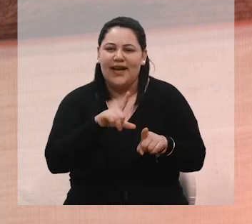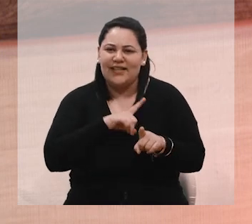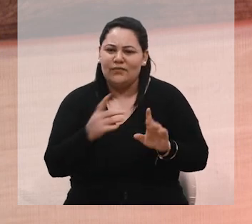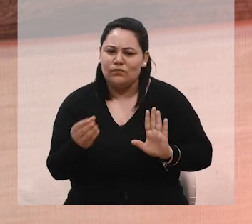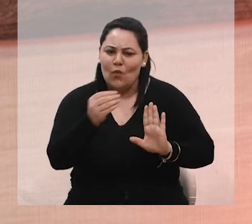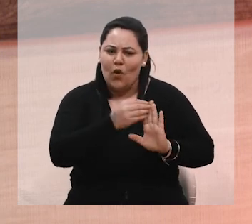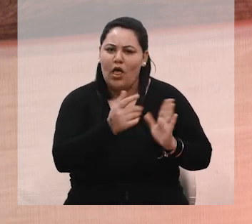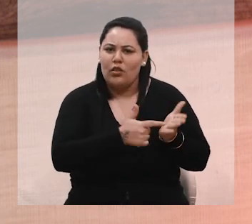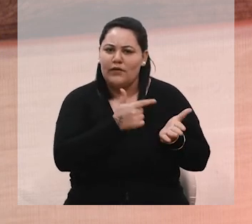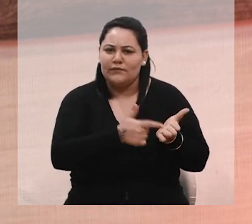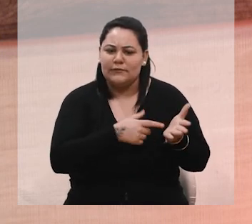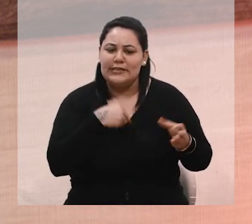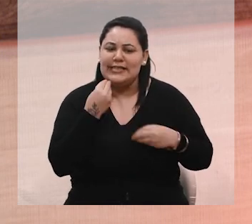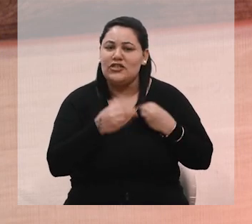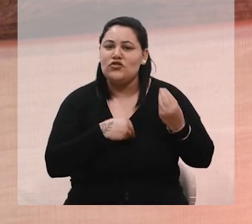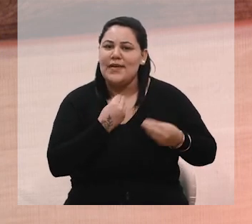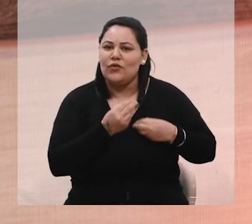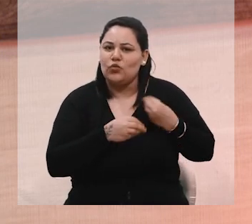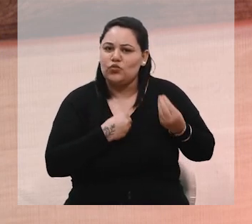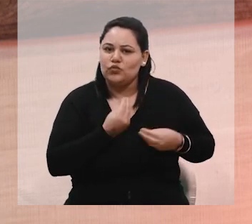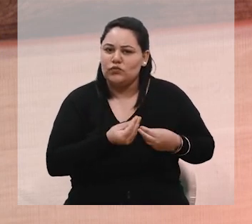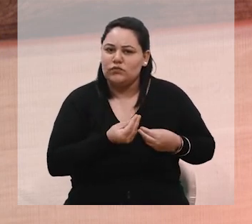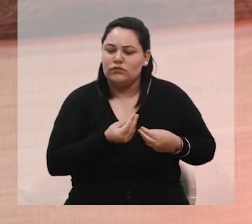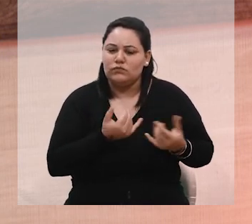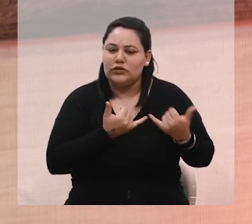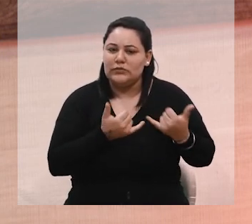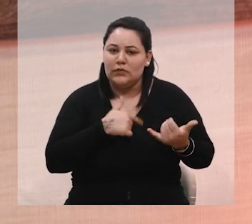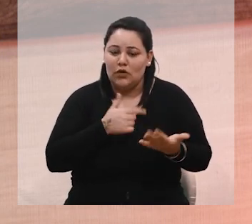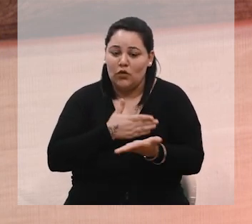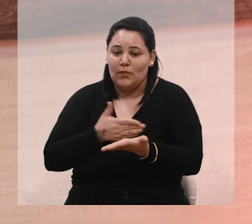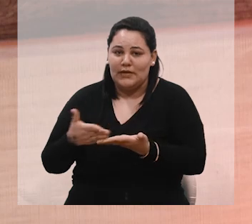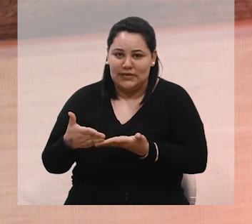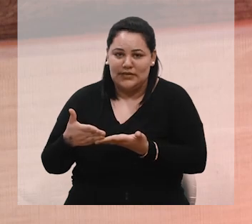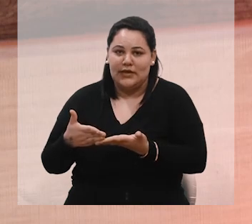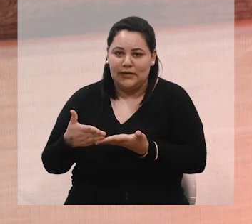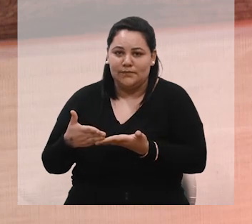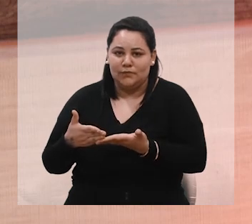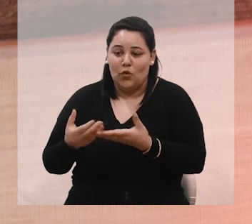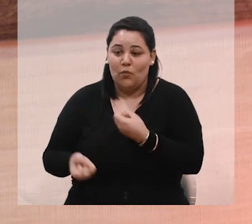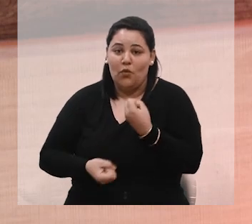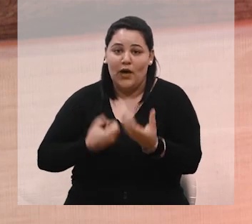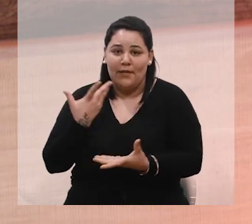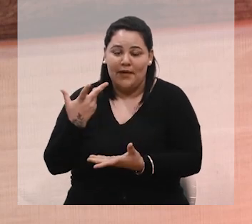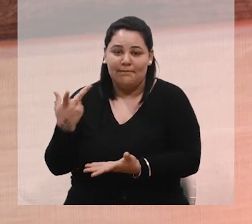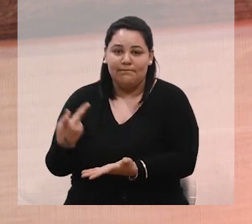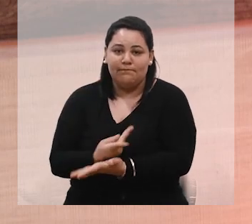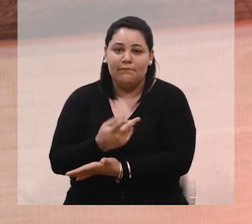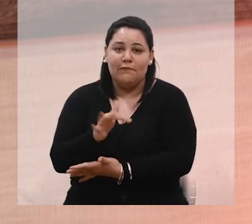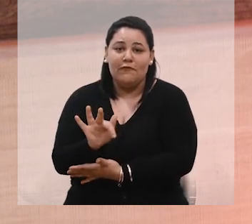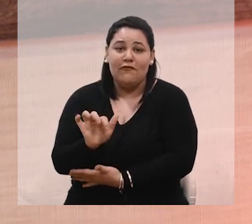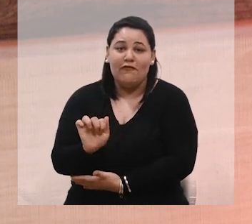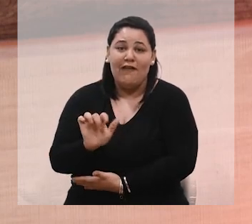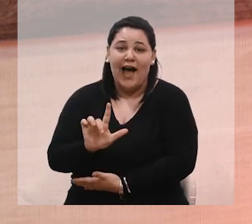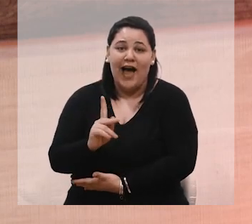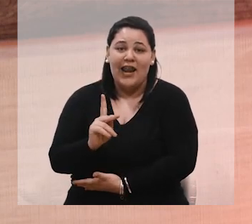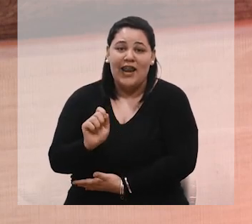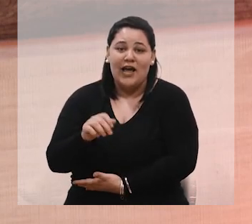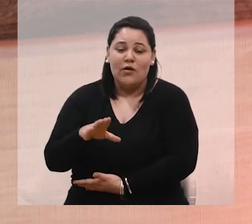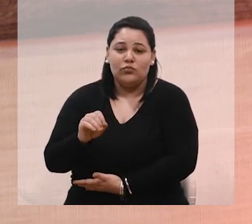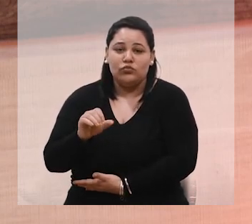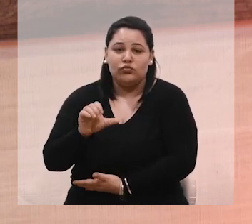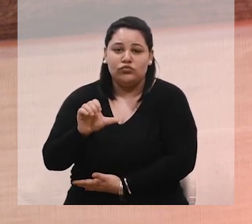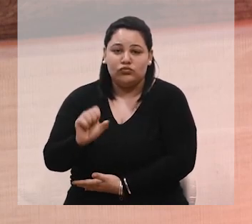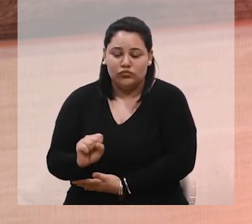de sentimentos. Por exemplo, eu comecei com o poema intitulado Falhamos,